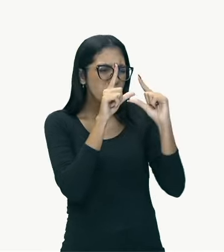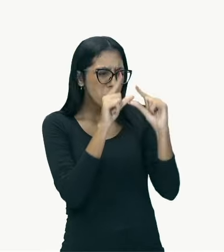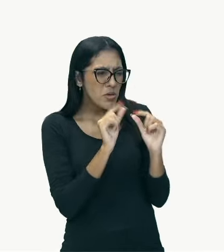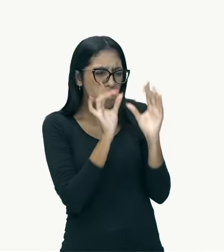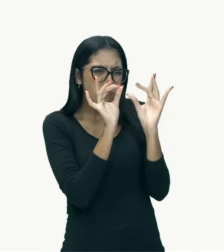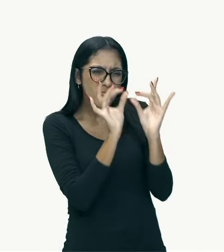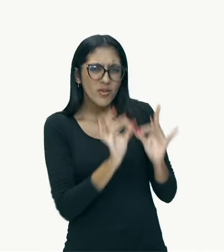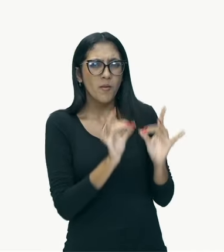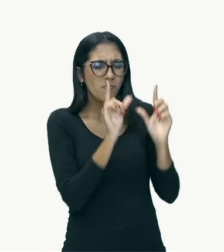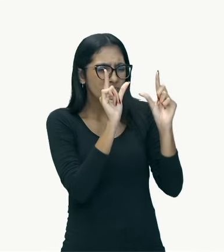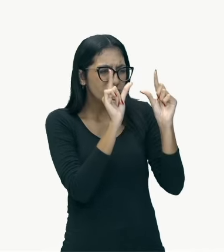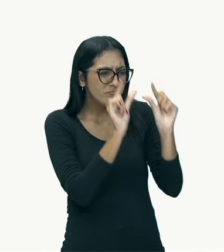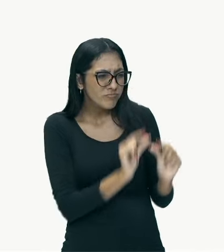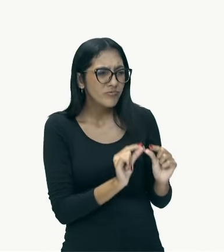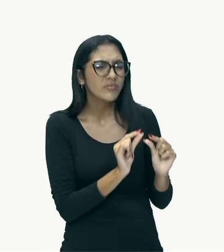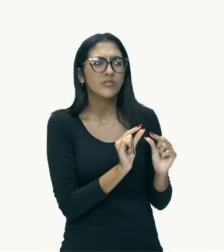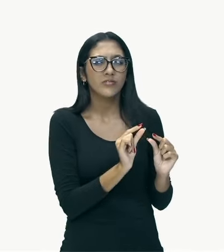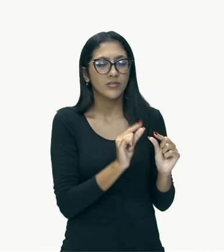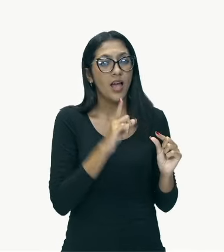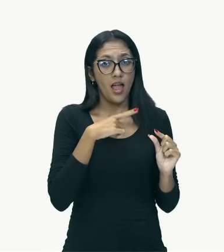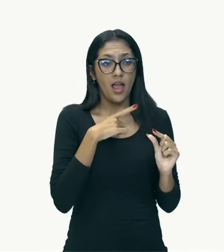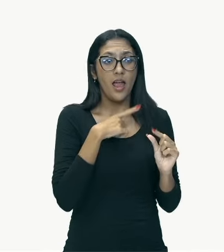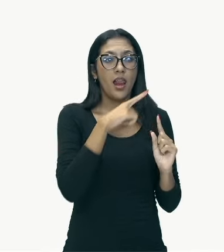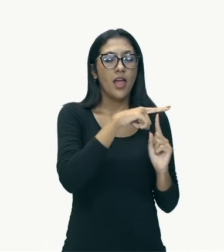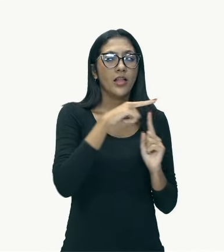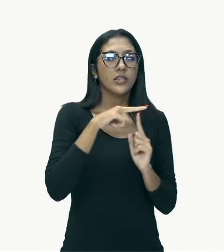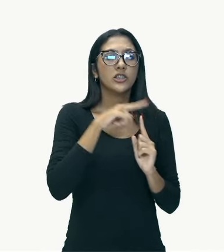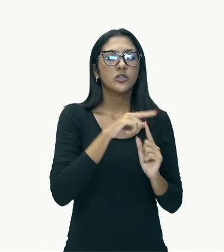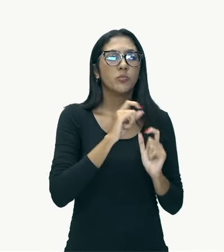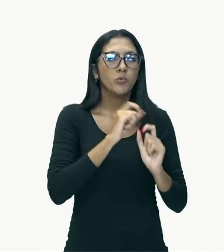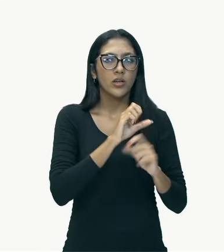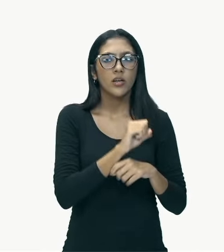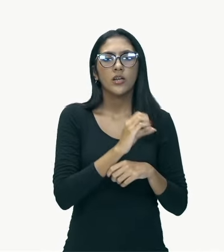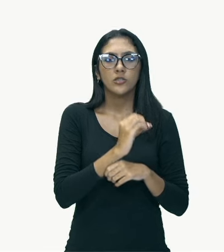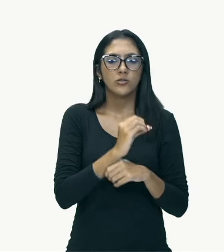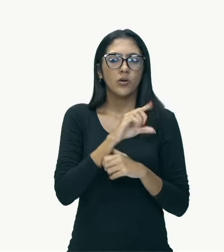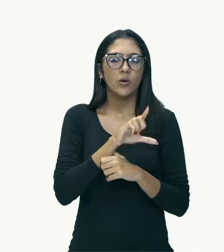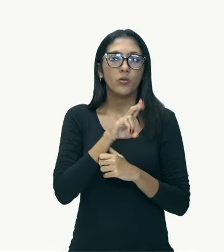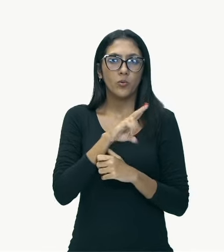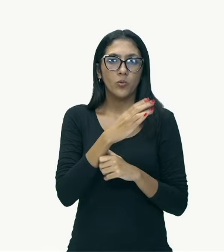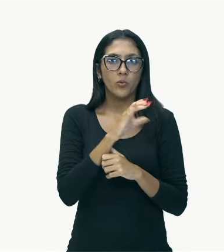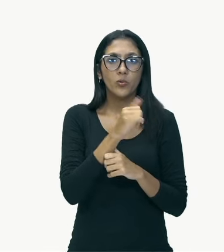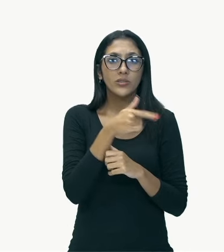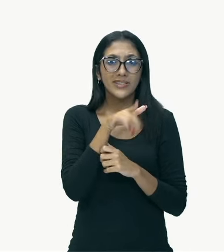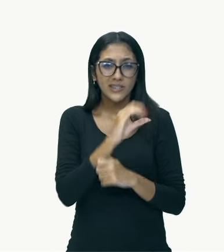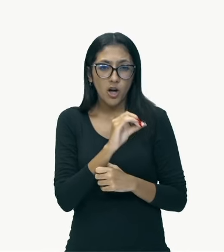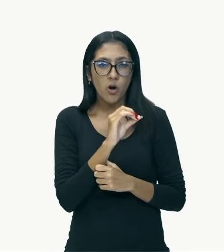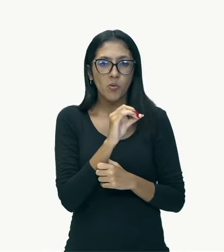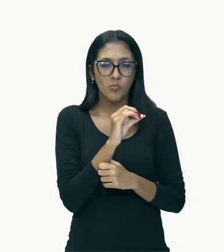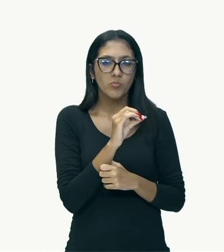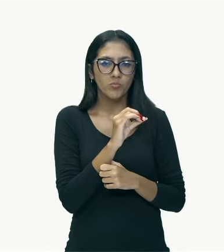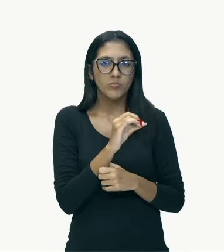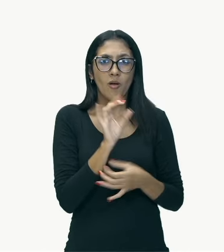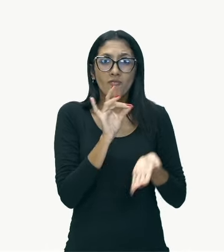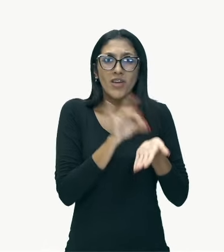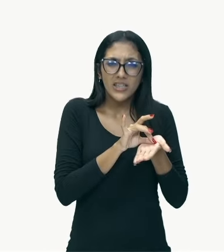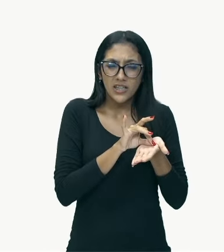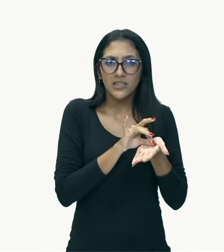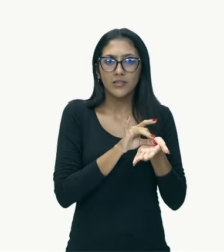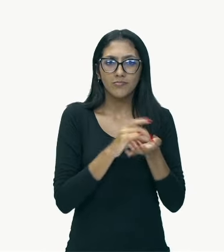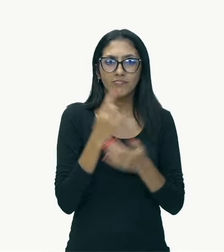nanômetro, ela é classificada como uma solução verdadeira. Olha aí como é bem pequena, né?